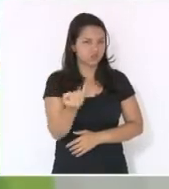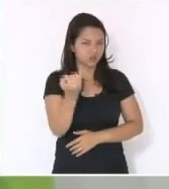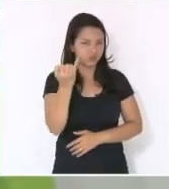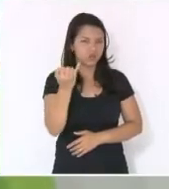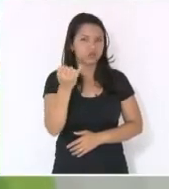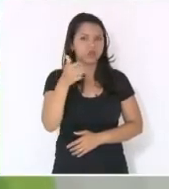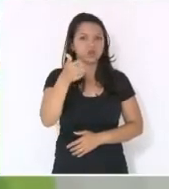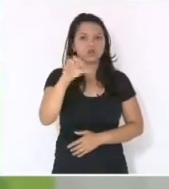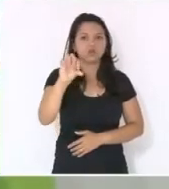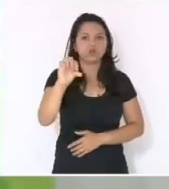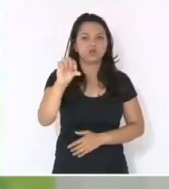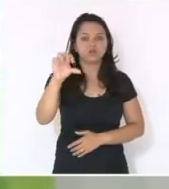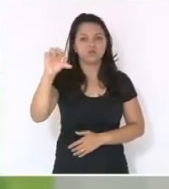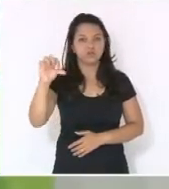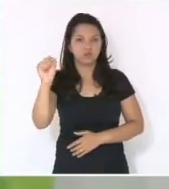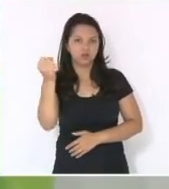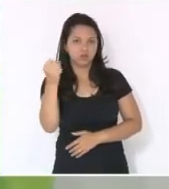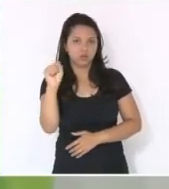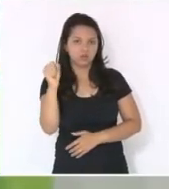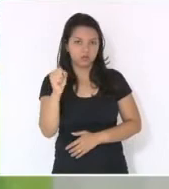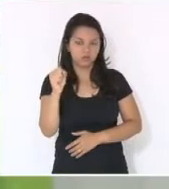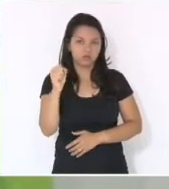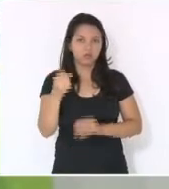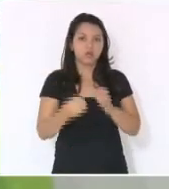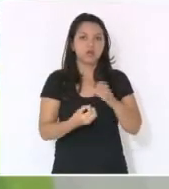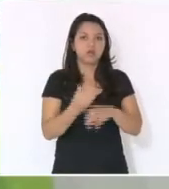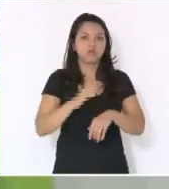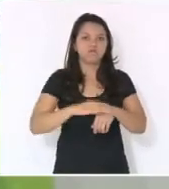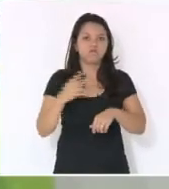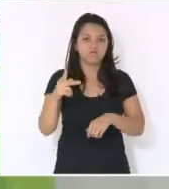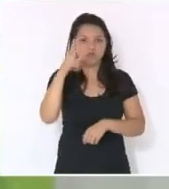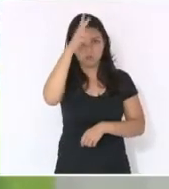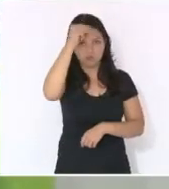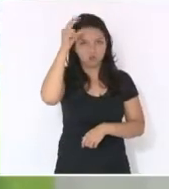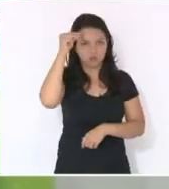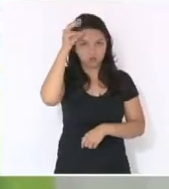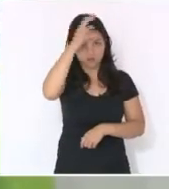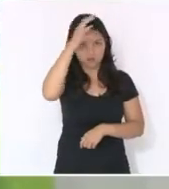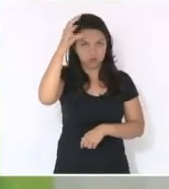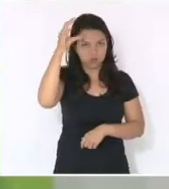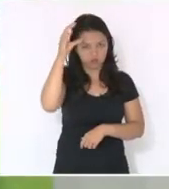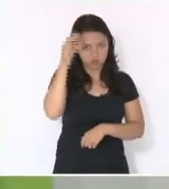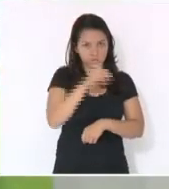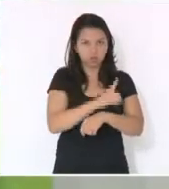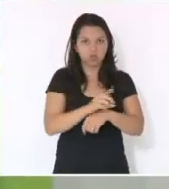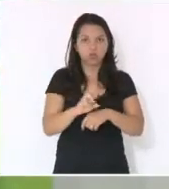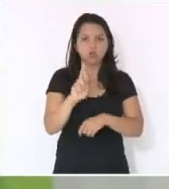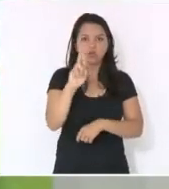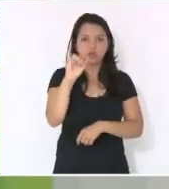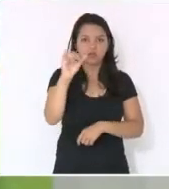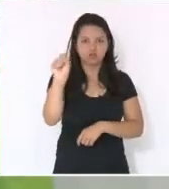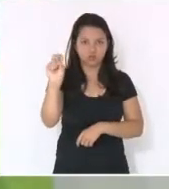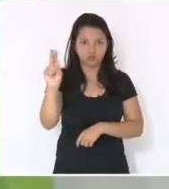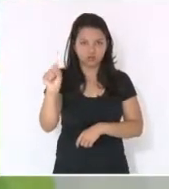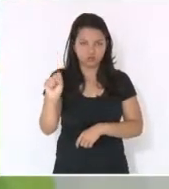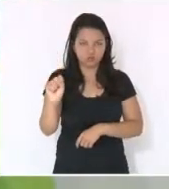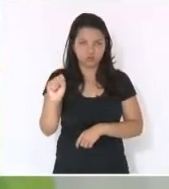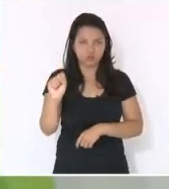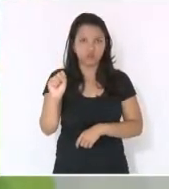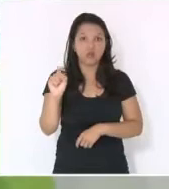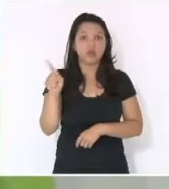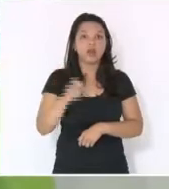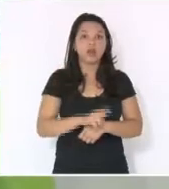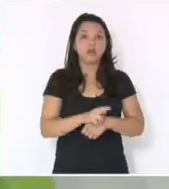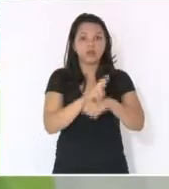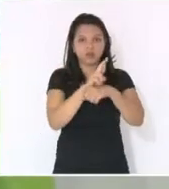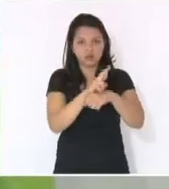de Criciúma, nosso amigo Dr. Rui Ilze, que representou